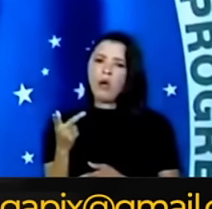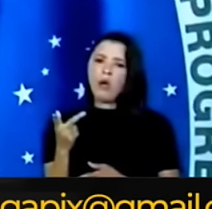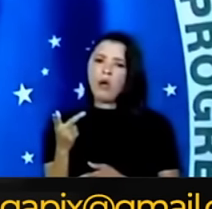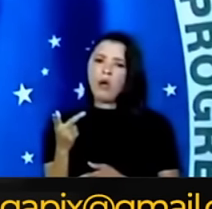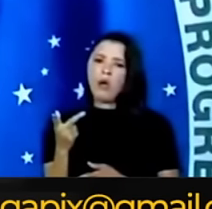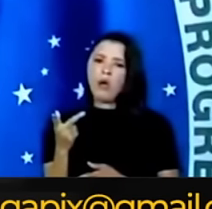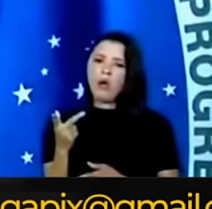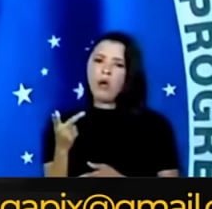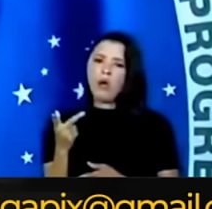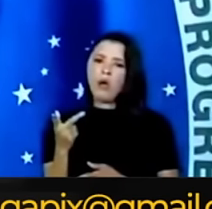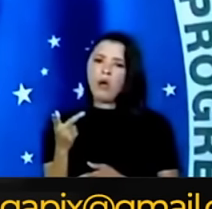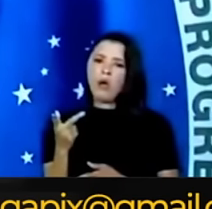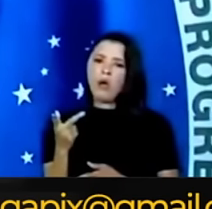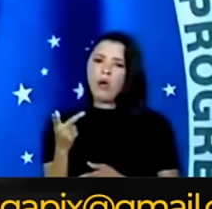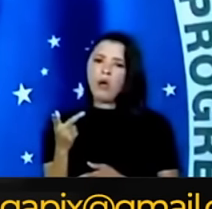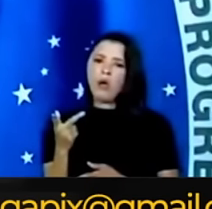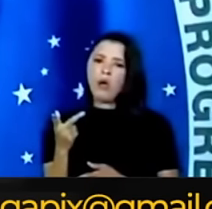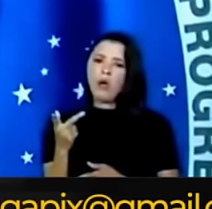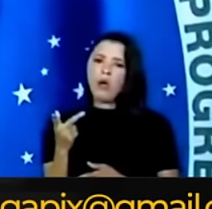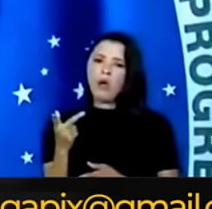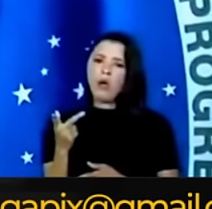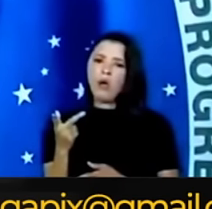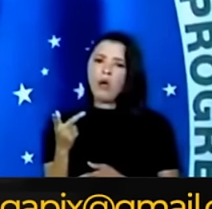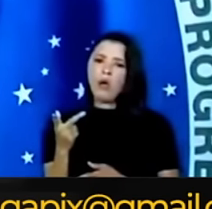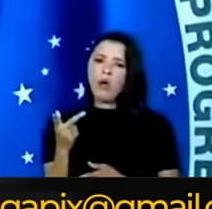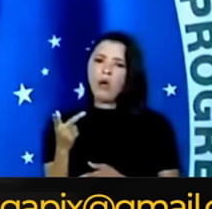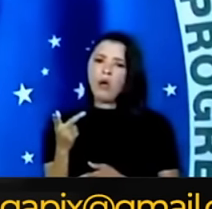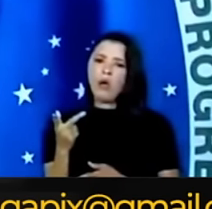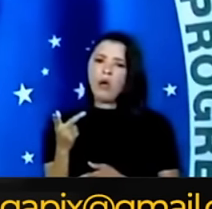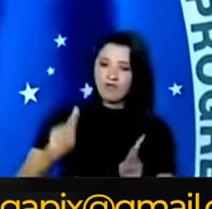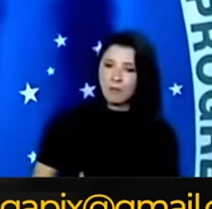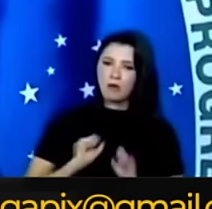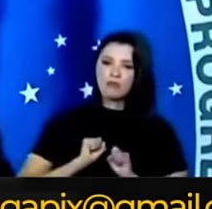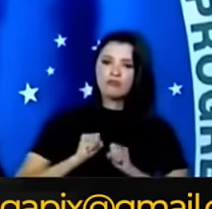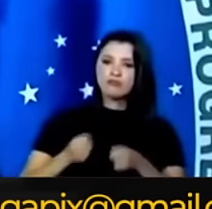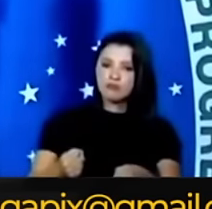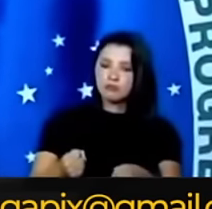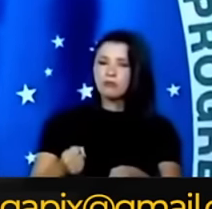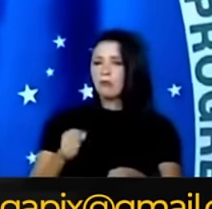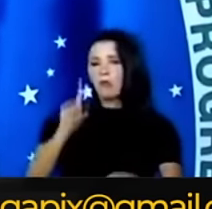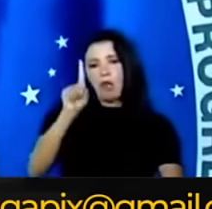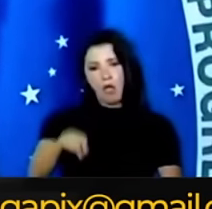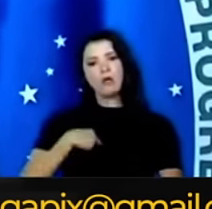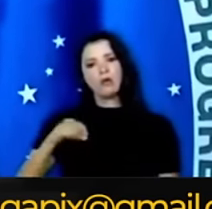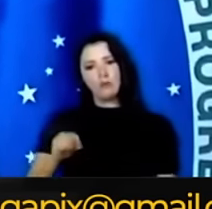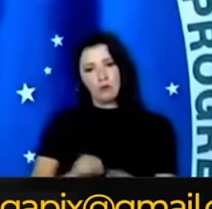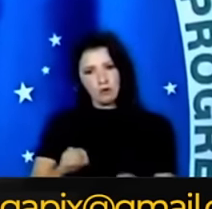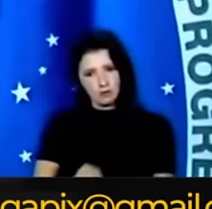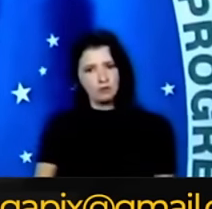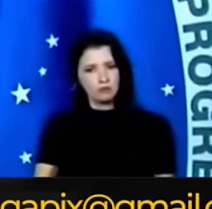então você tá se contradizendo mais uma vez ou de repente tomou uma e é o que eu estou fazendo